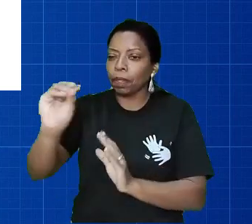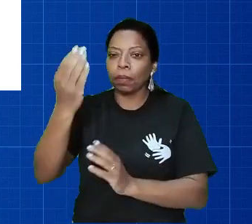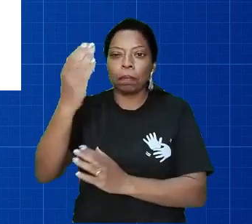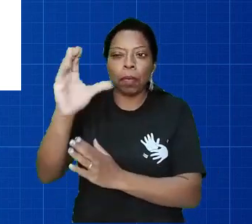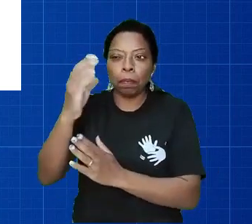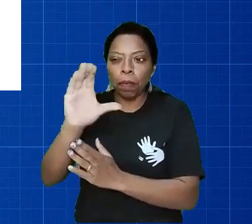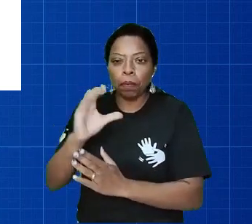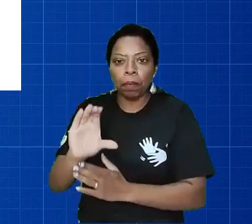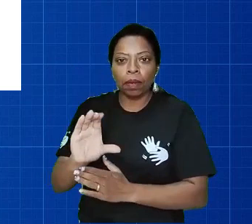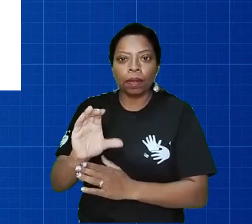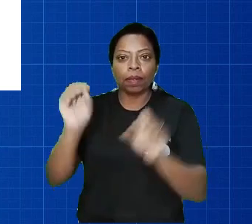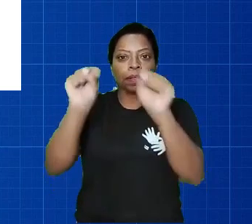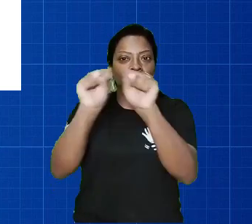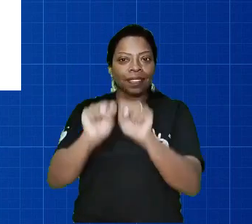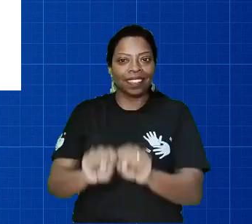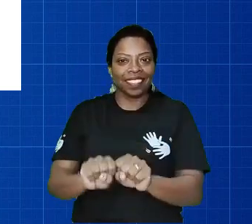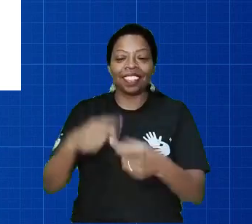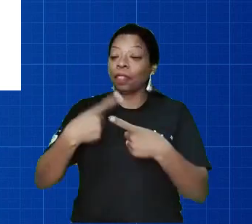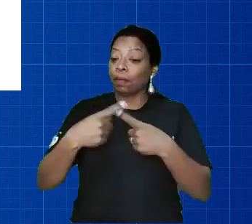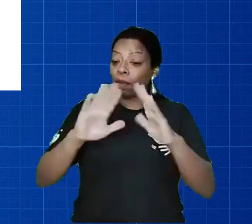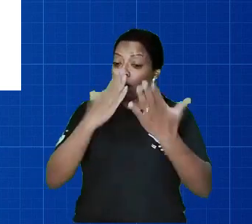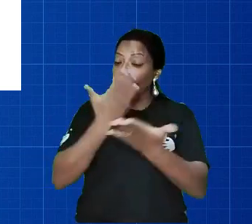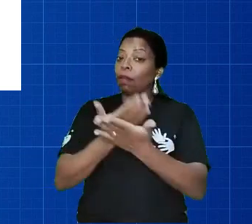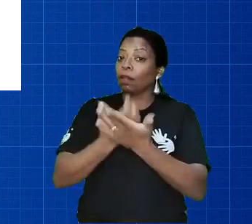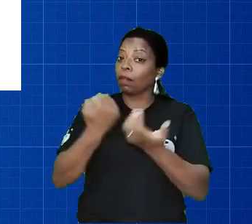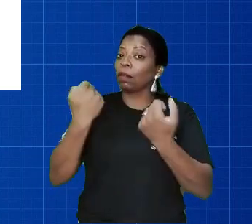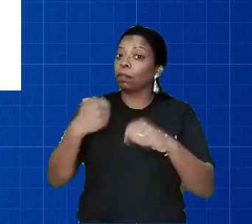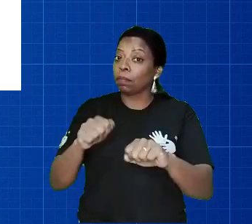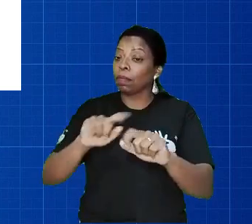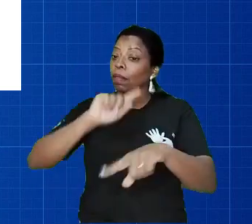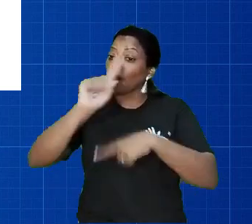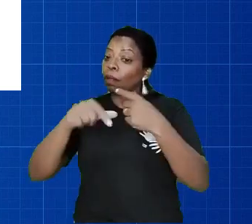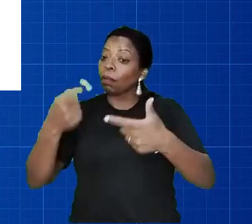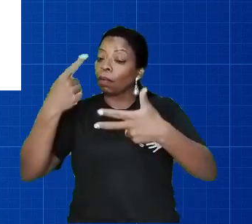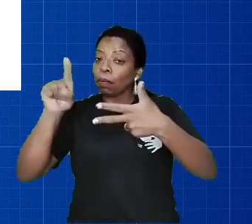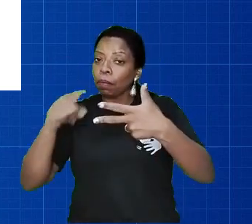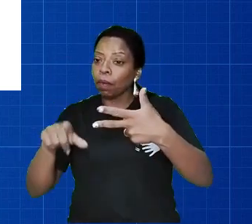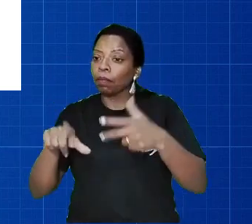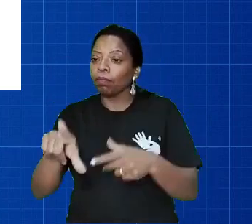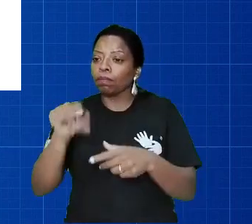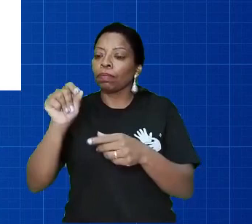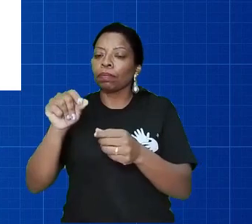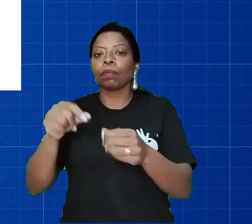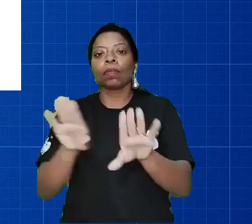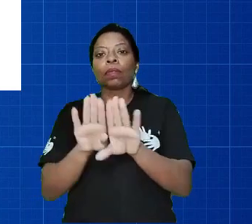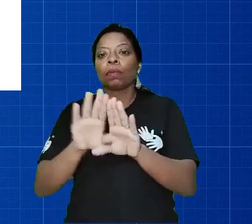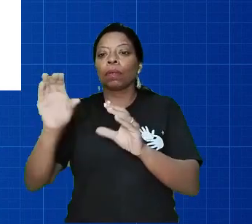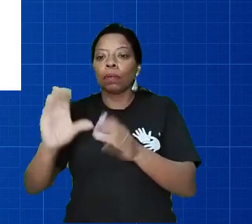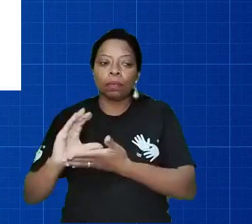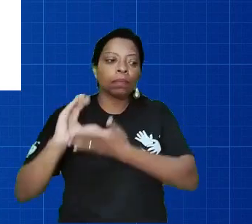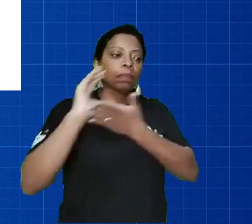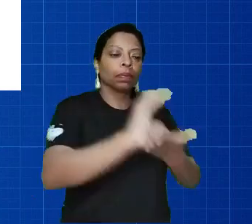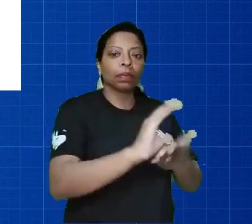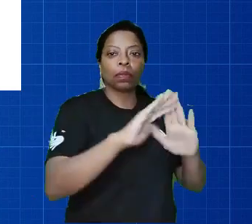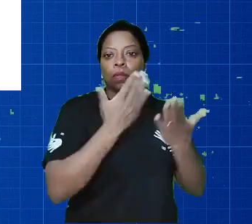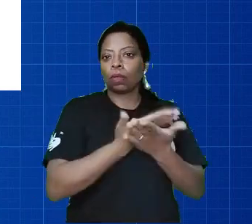sistema, para que as escolas sejam selecionadas pelo MEC e pelo FNDE. E como é